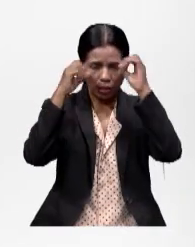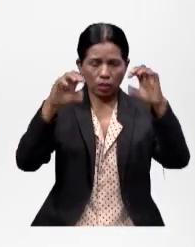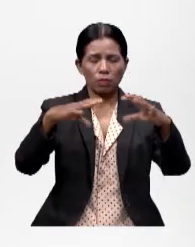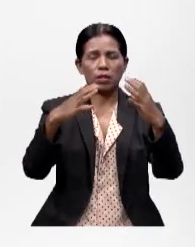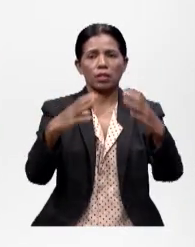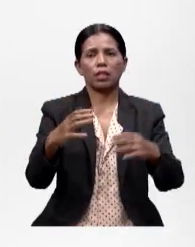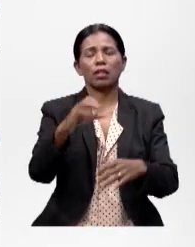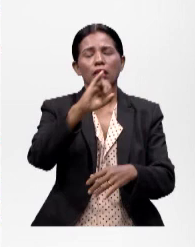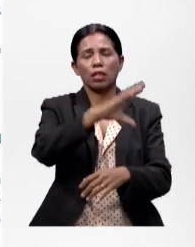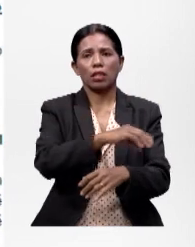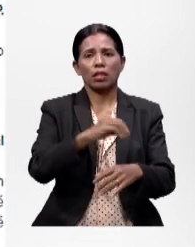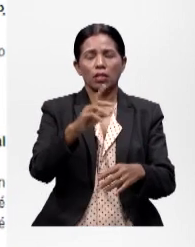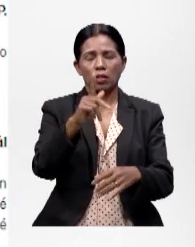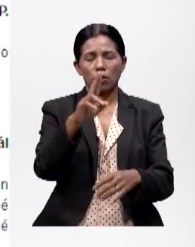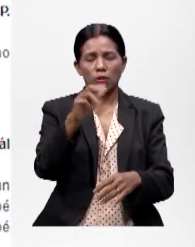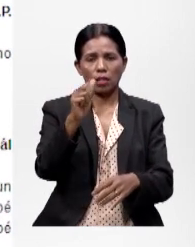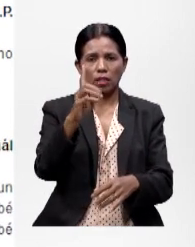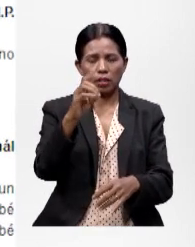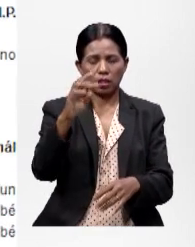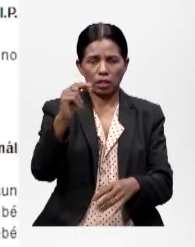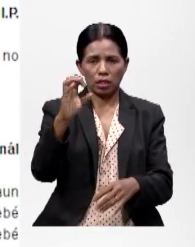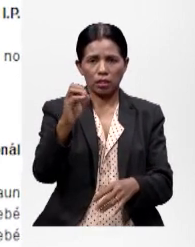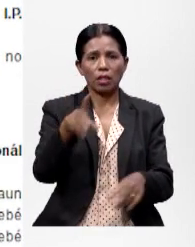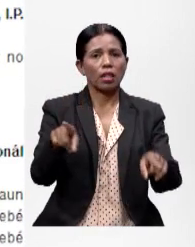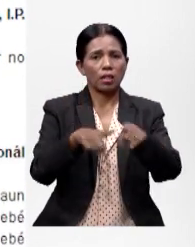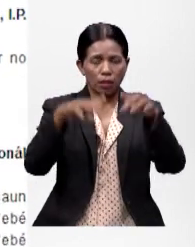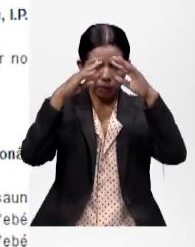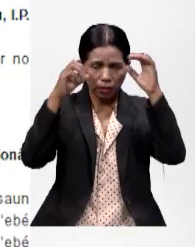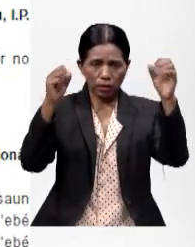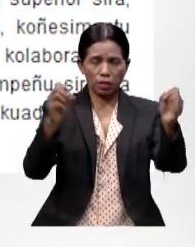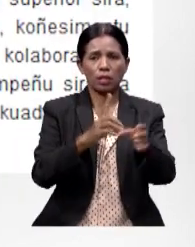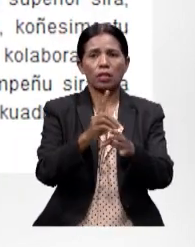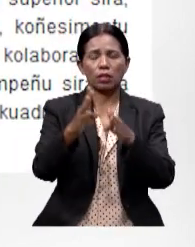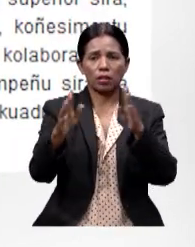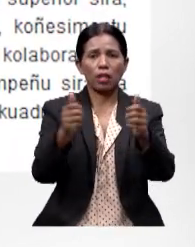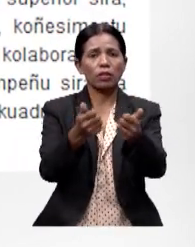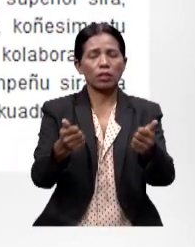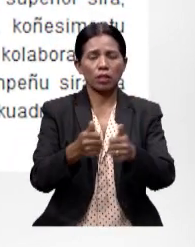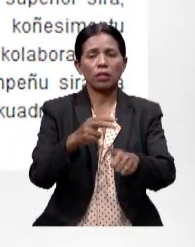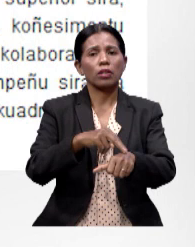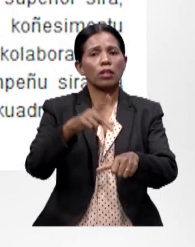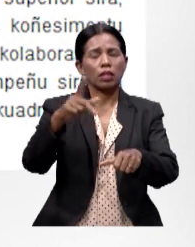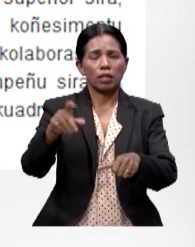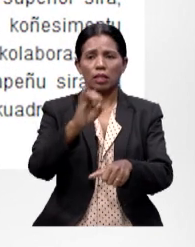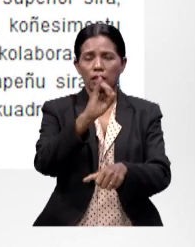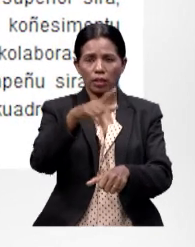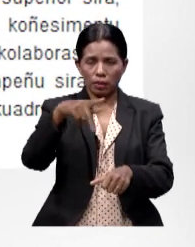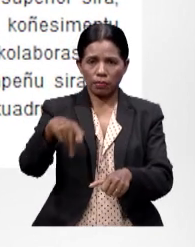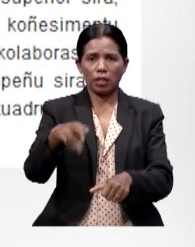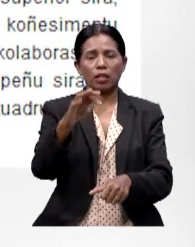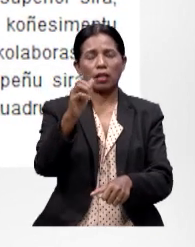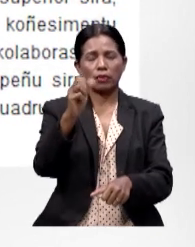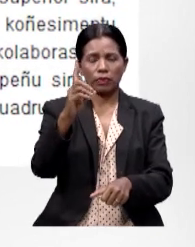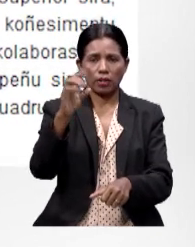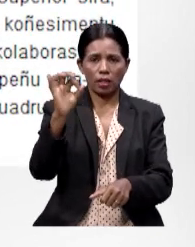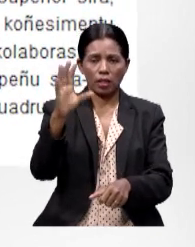Murakrai Timor EP, Gualdinho do Cargo da Silva, no dar presidente do Conselho Diretivo Autoridade Nacional Petróleo IP, Rafael Denilson